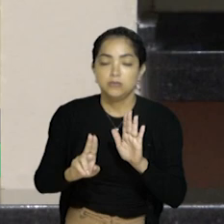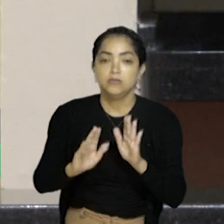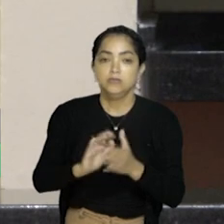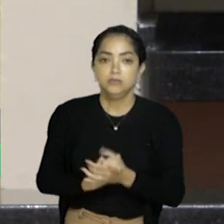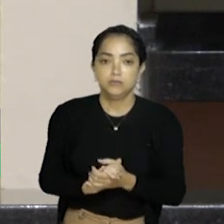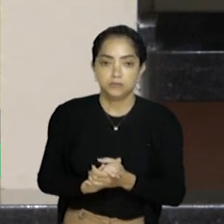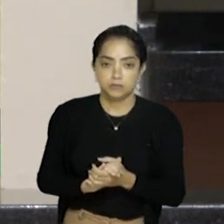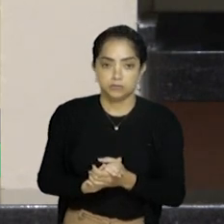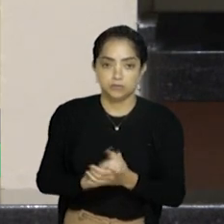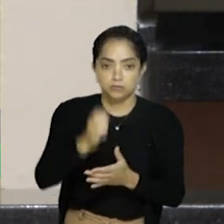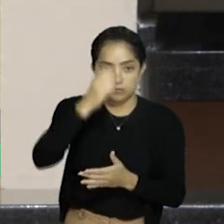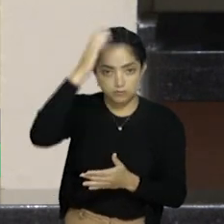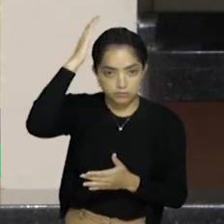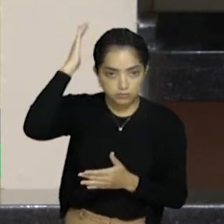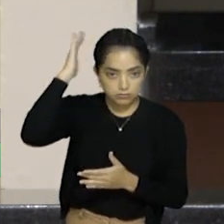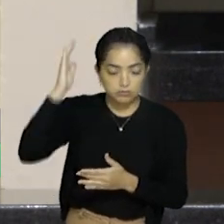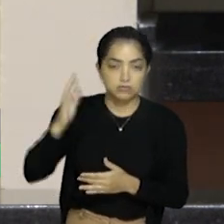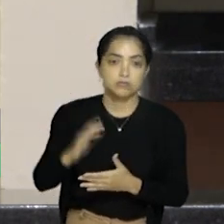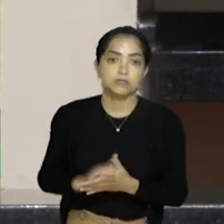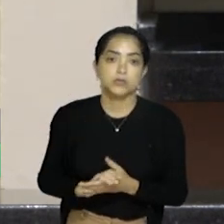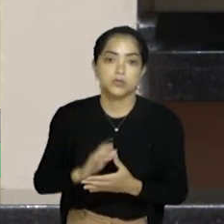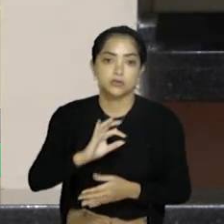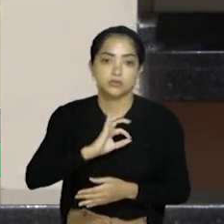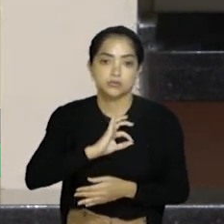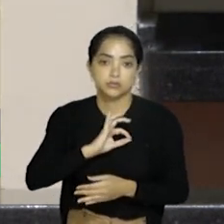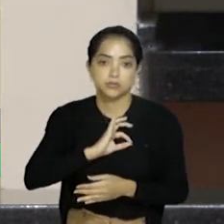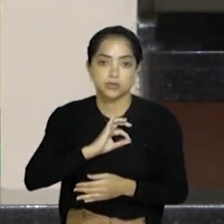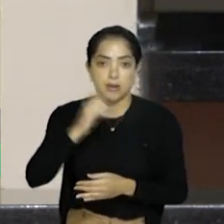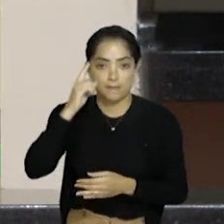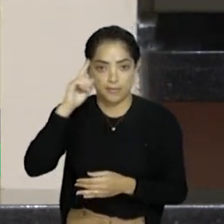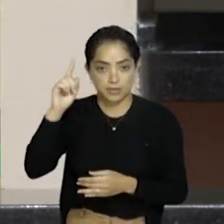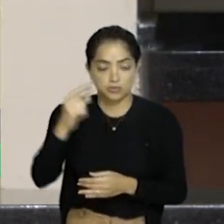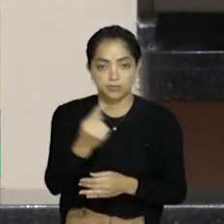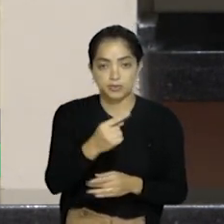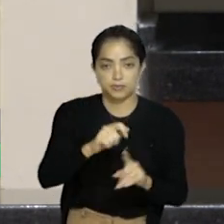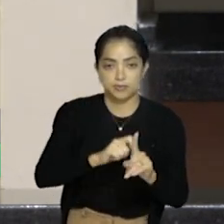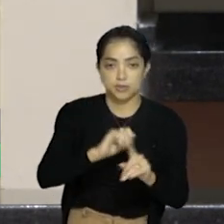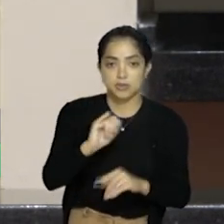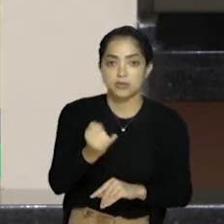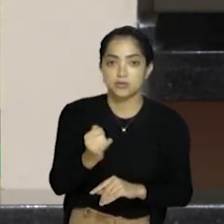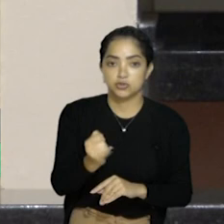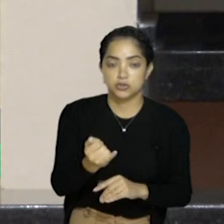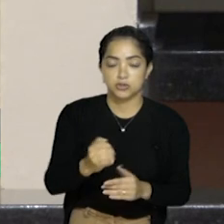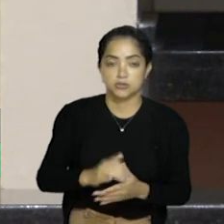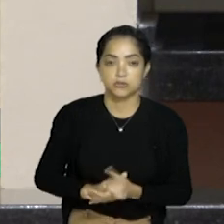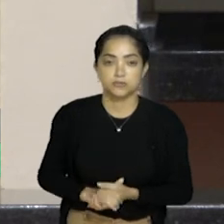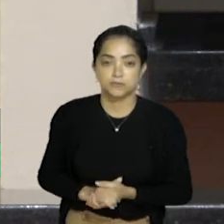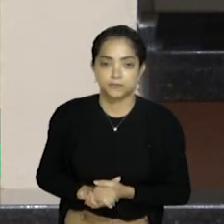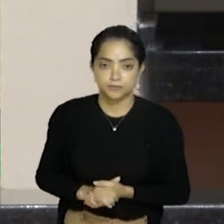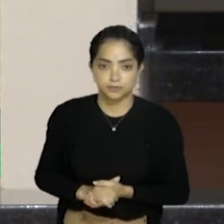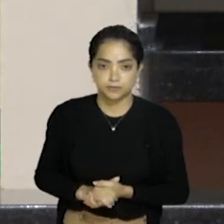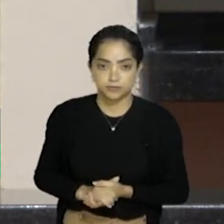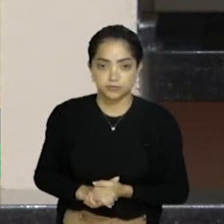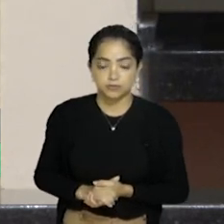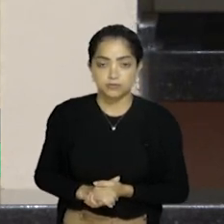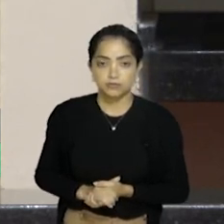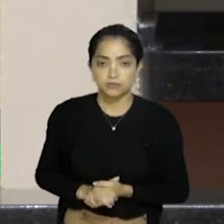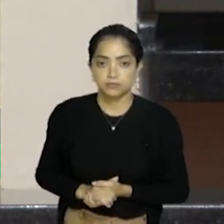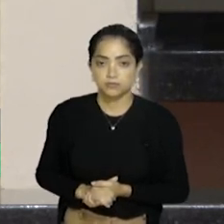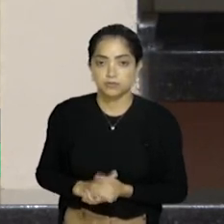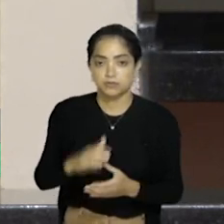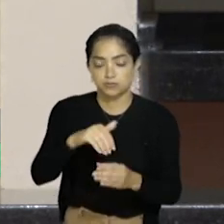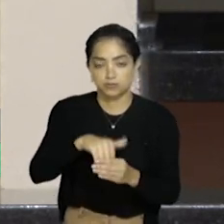Bombeiros Militares a partir de Primeiro de Janeiro do corrente ano em discussão